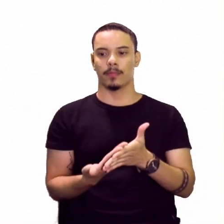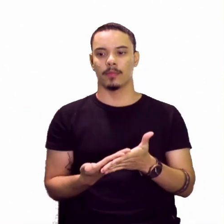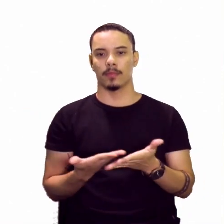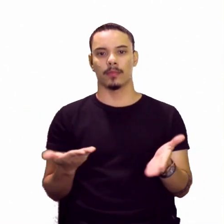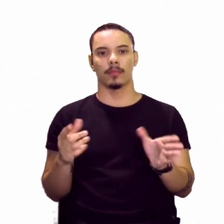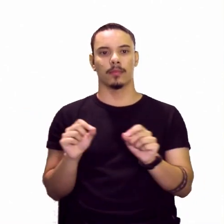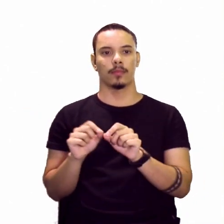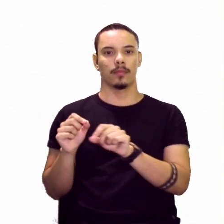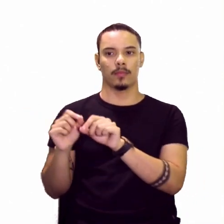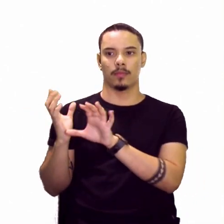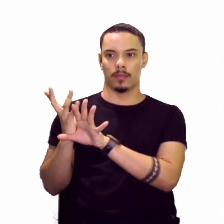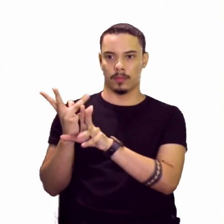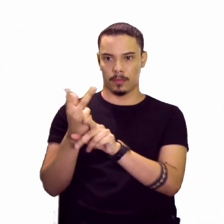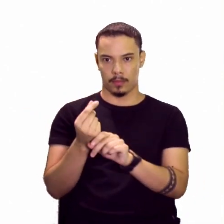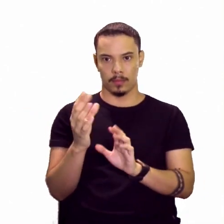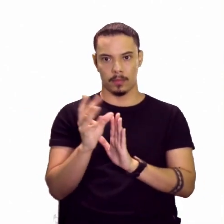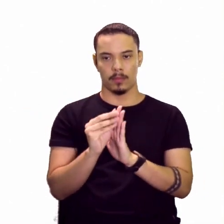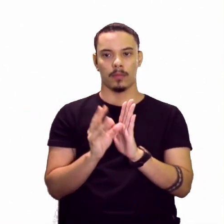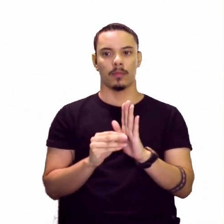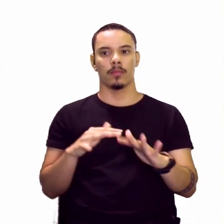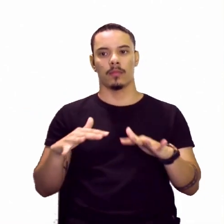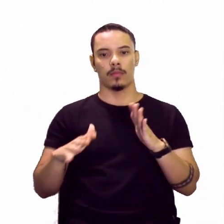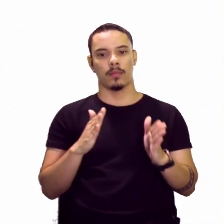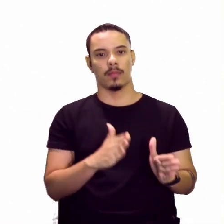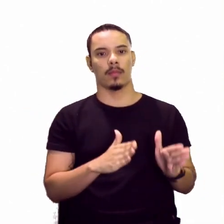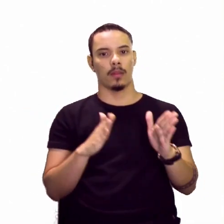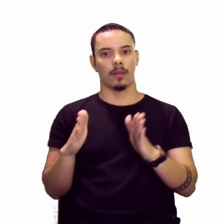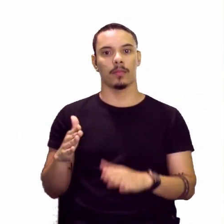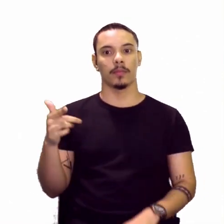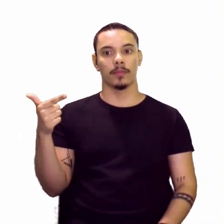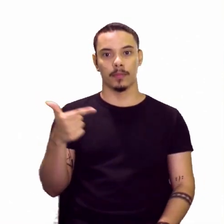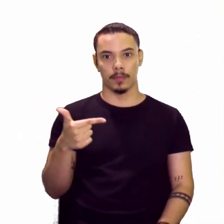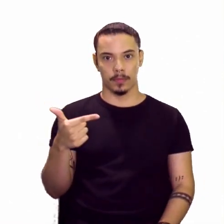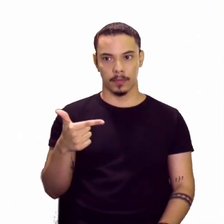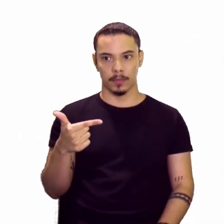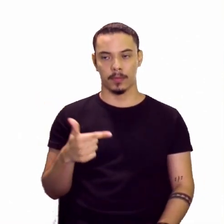nossa revisão de conteúdo do movimento uniformemente variado, parte